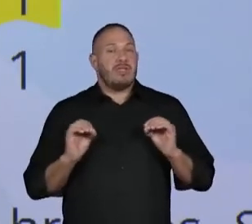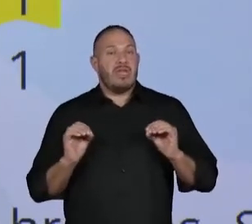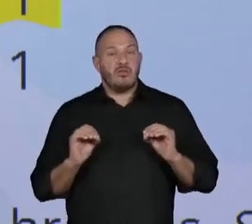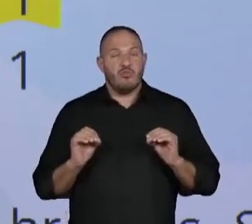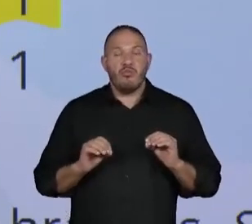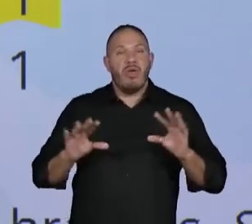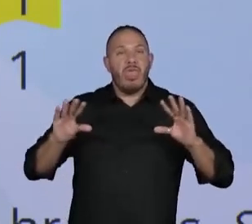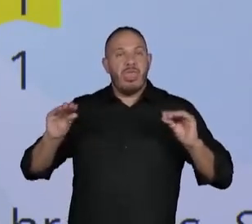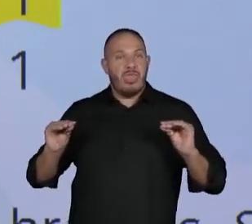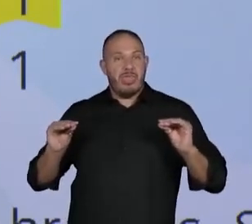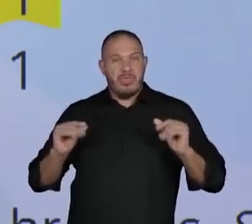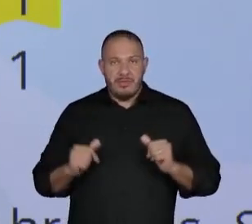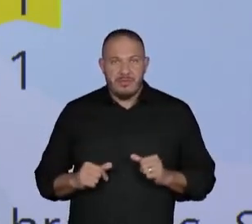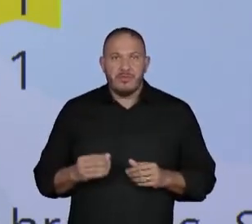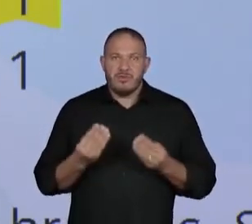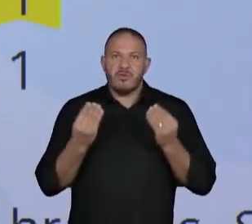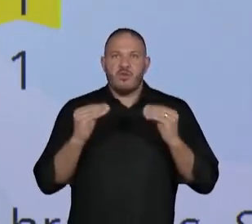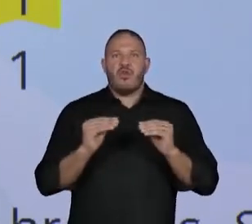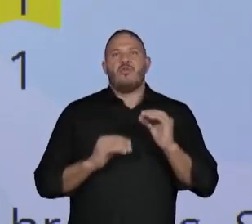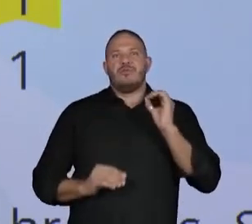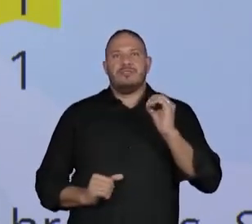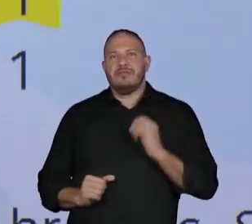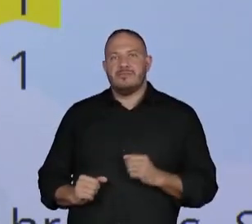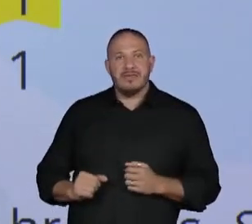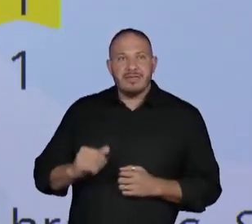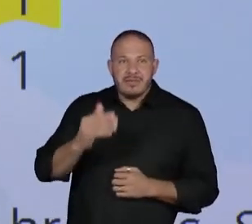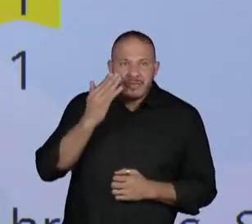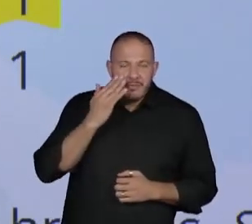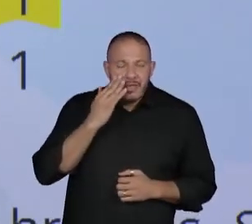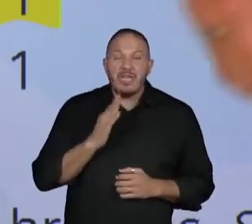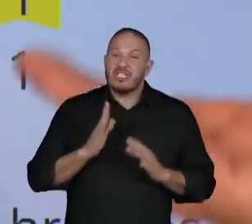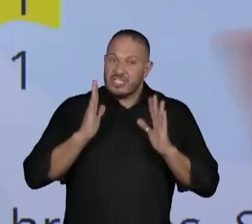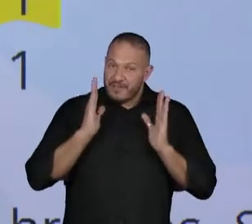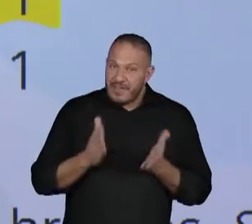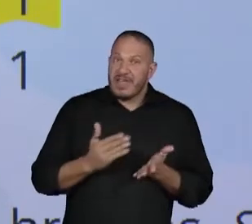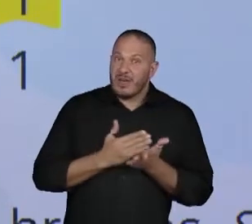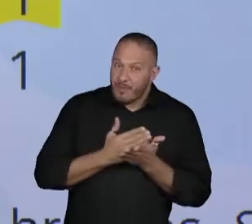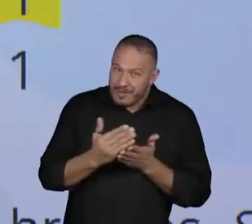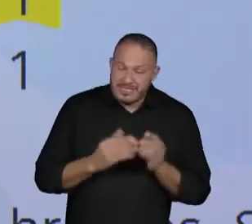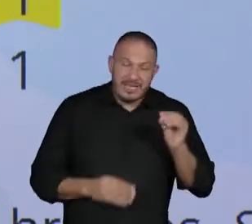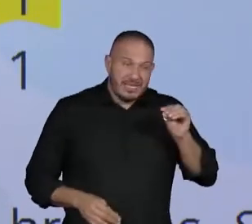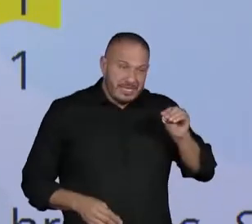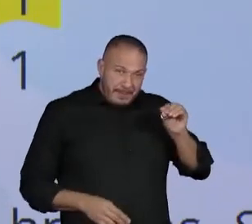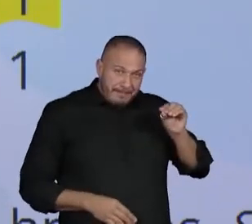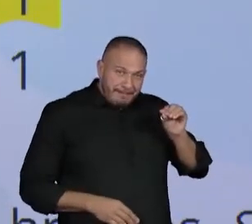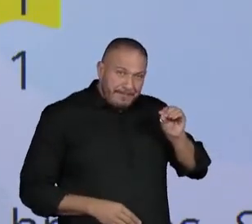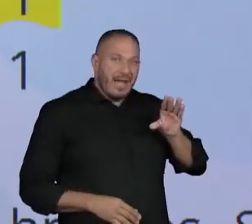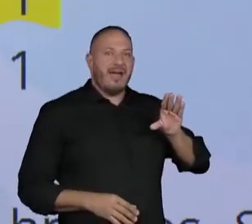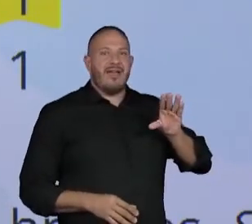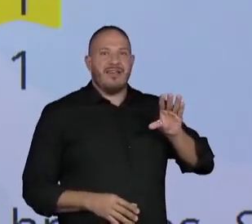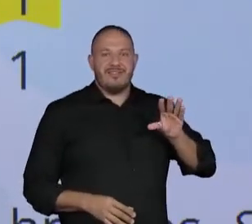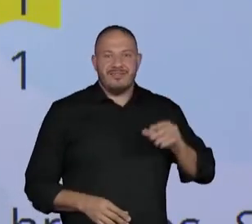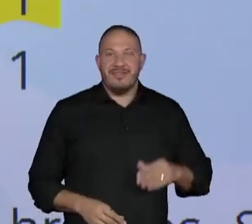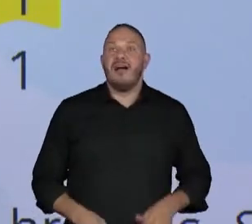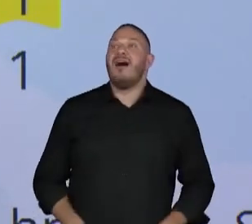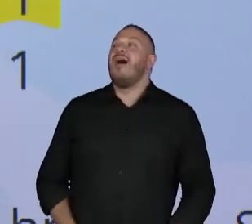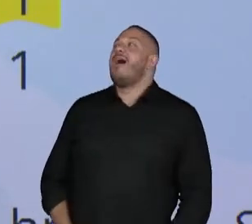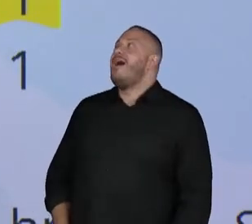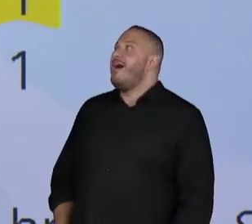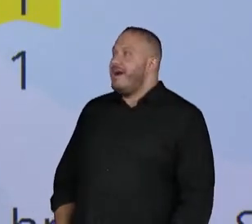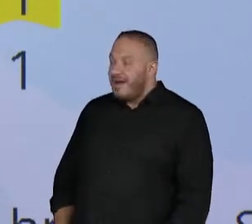desligado. Então, você coloca 0, que é para saber que você já vai começar ligando os seus quadradinhos. Então, isso é